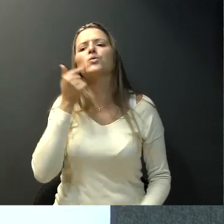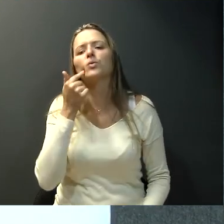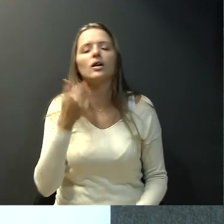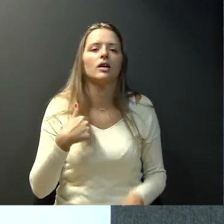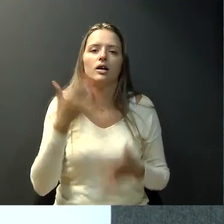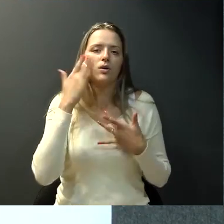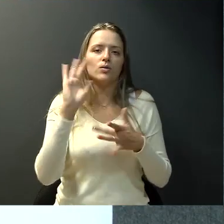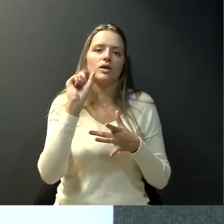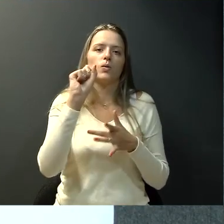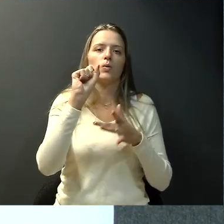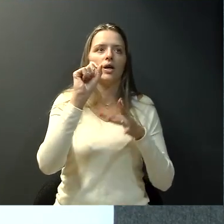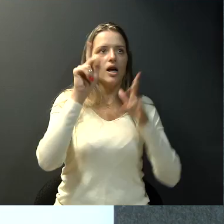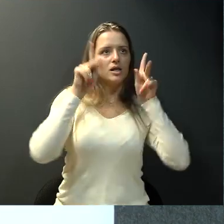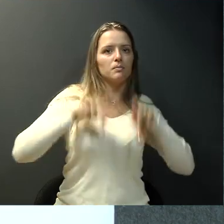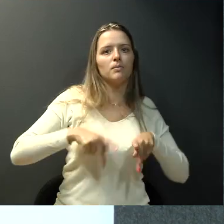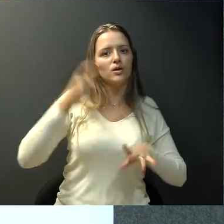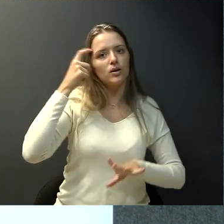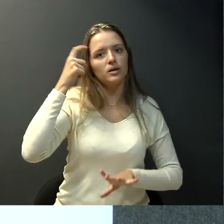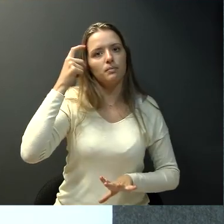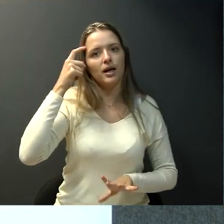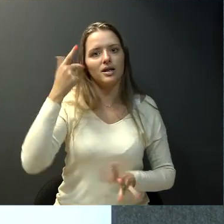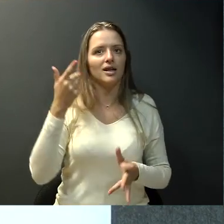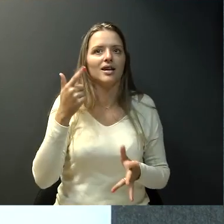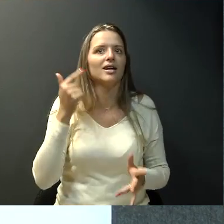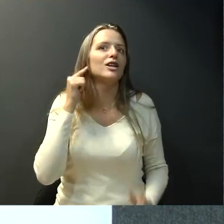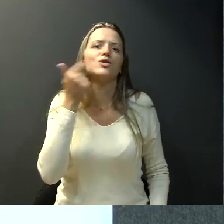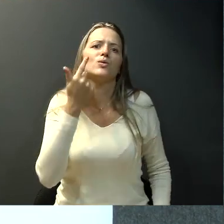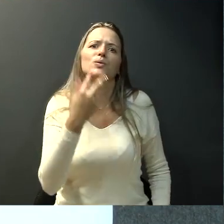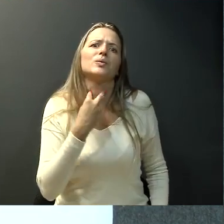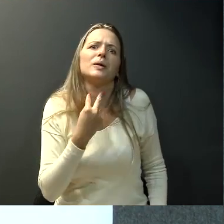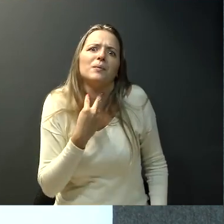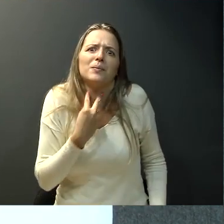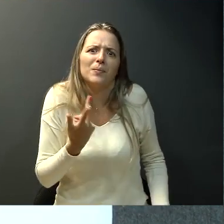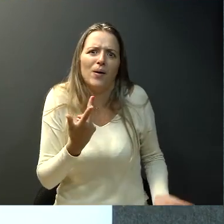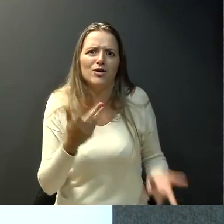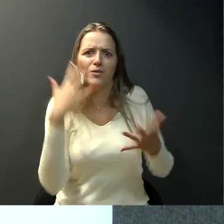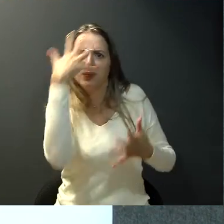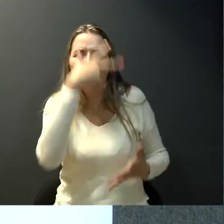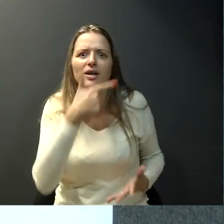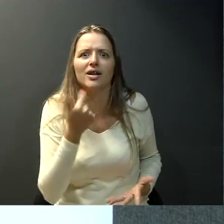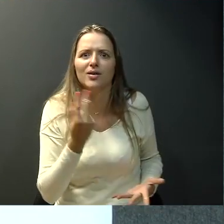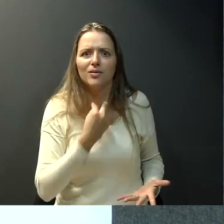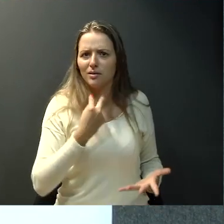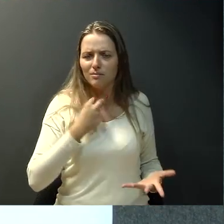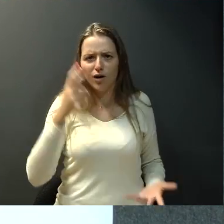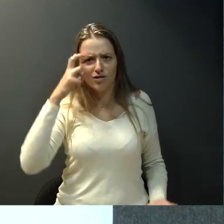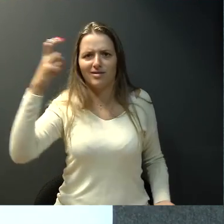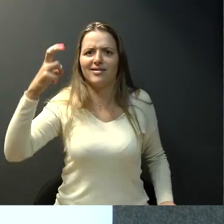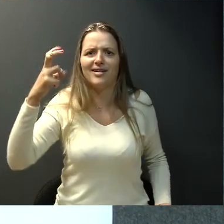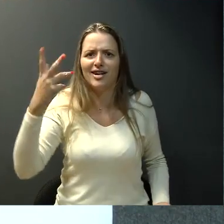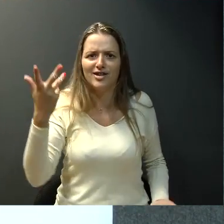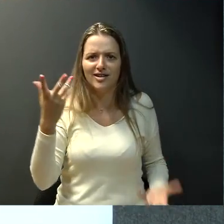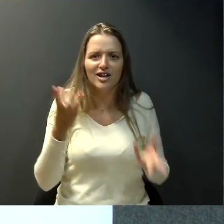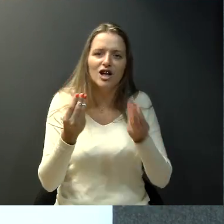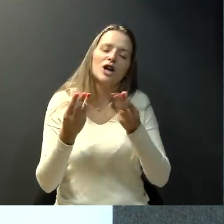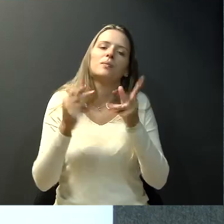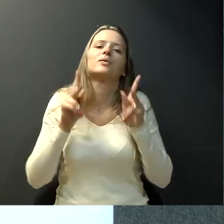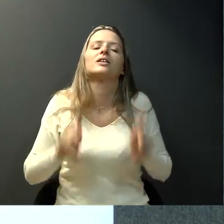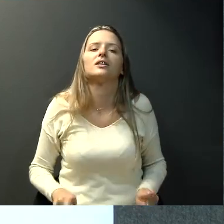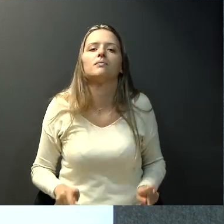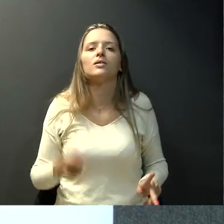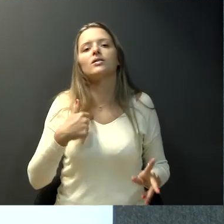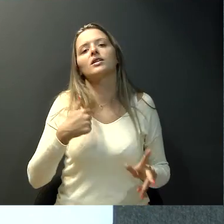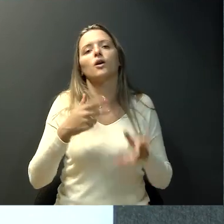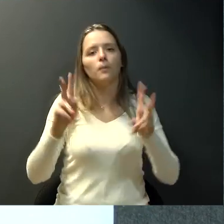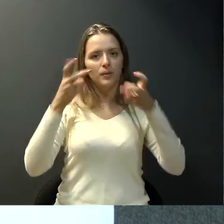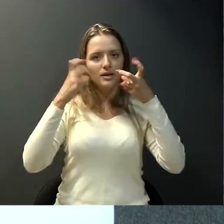sei na cabeça de muitas pessoas o que significa. Surdo, tu não pode ser bonito, tu não pode ser inteligente, sabe? Muitas pessoas ainda eu